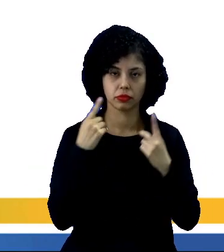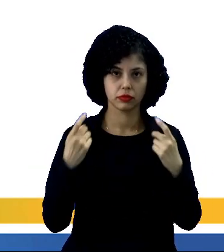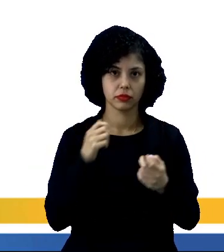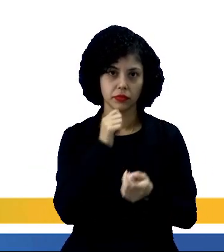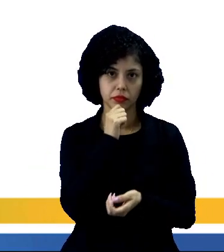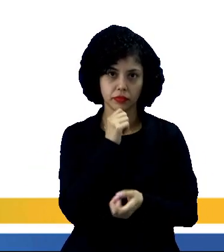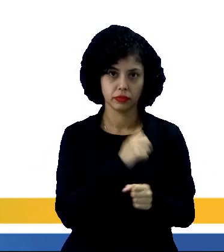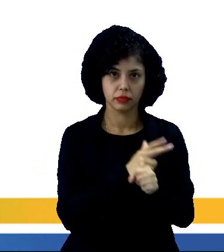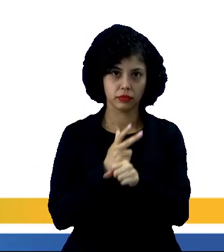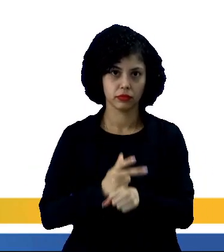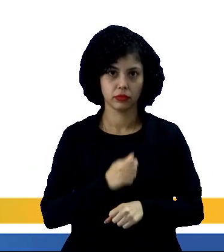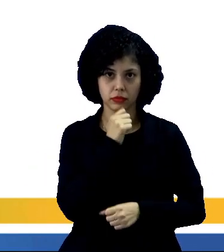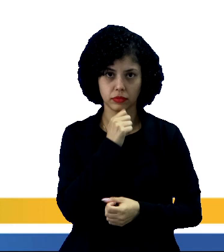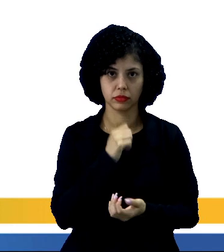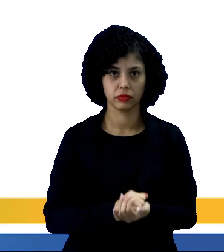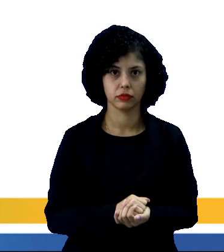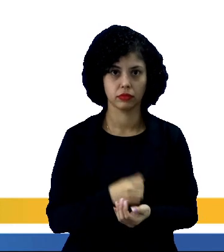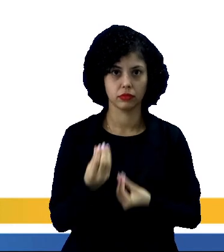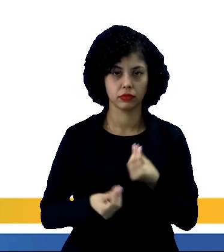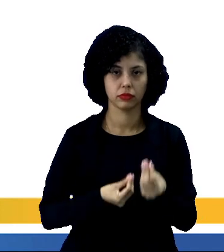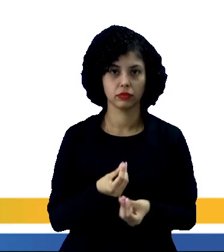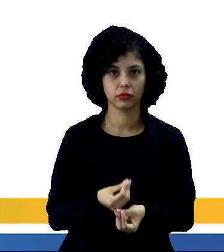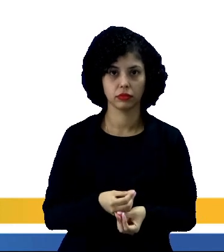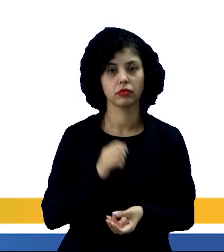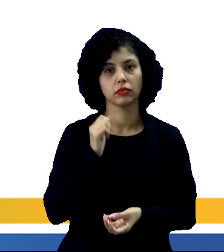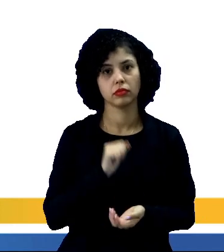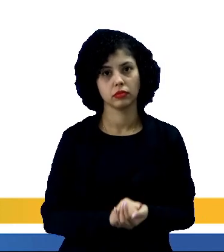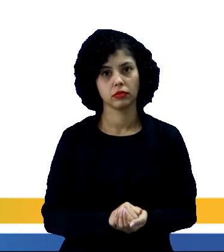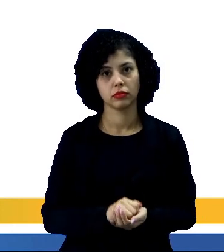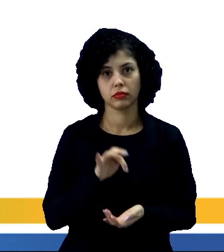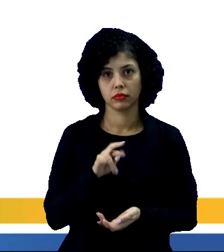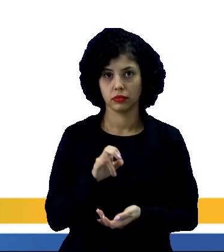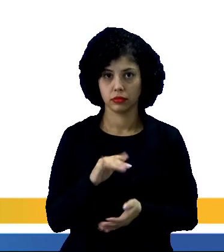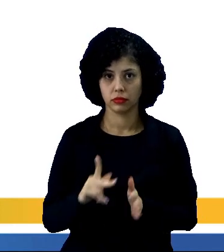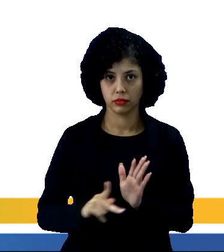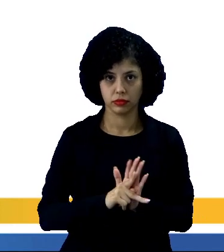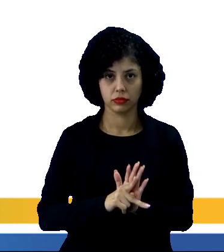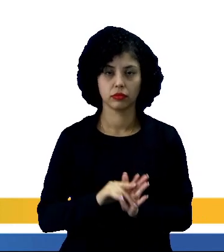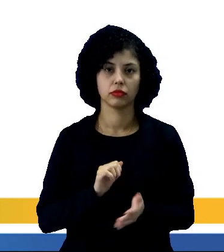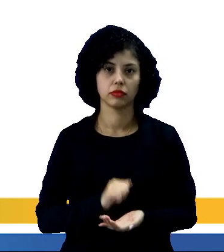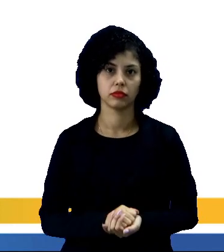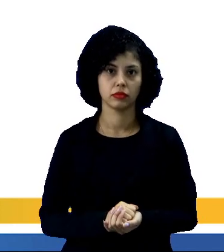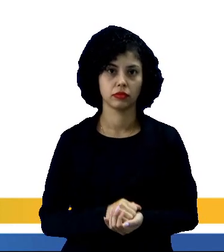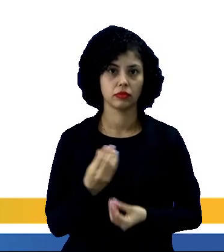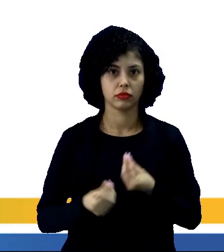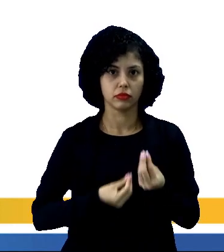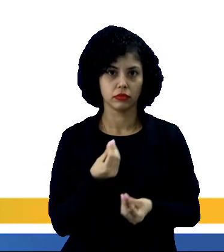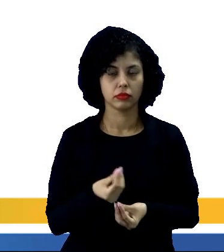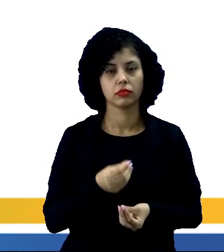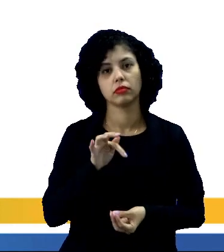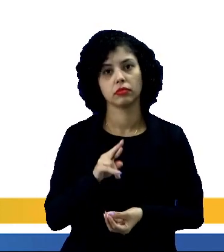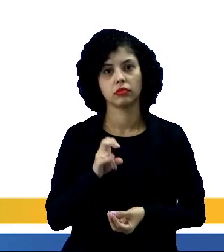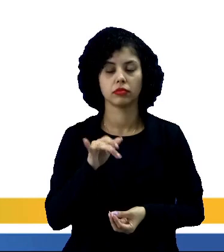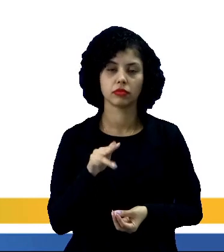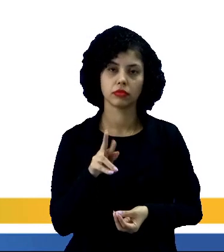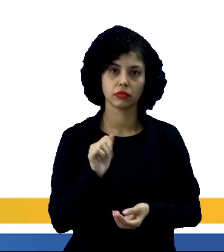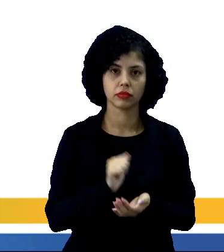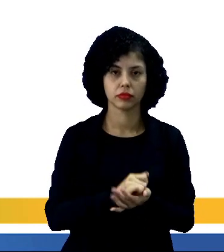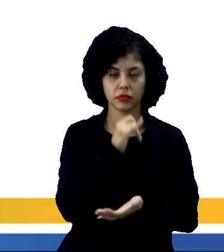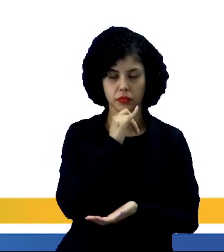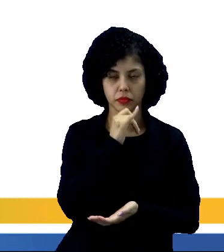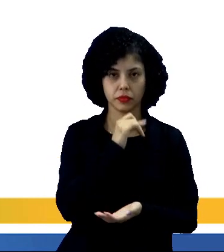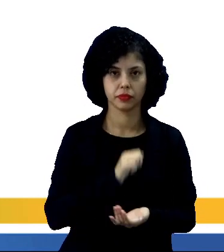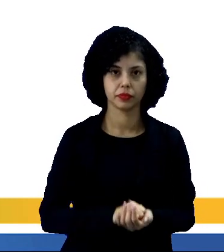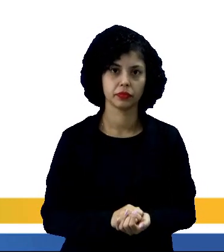e gravá-las como ondas sonoras em um equipamento próprio, tá? Como um fonógrafo, por exemplo,